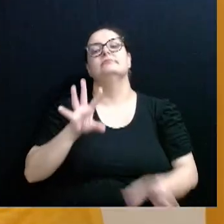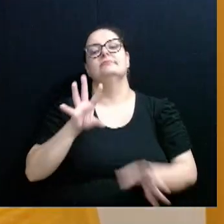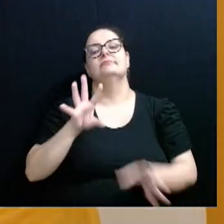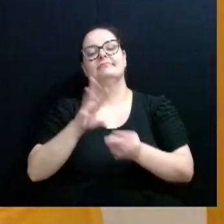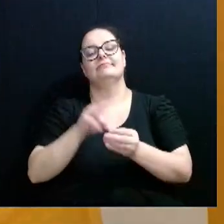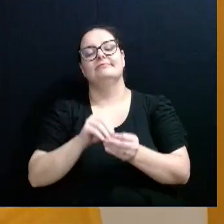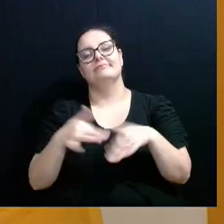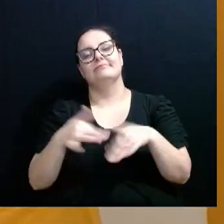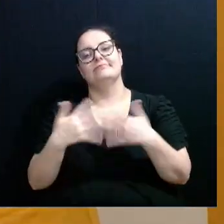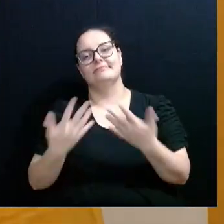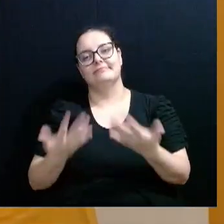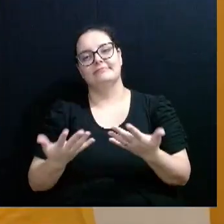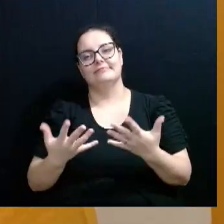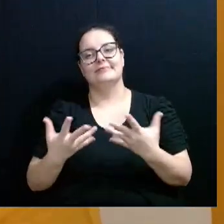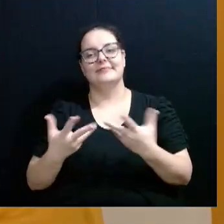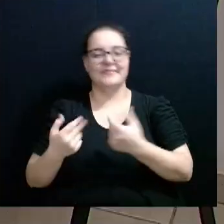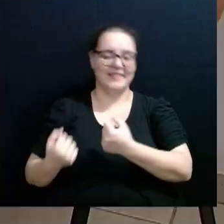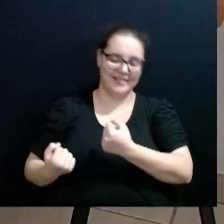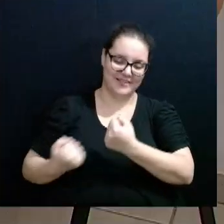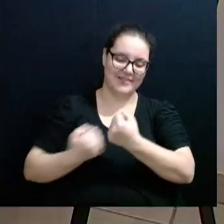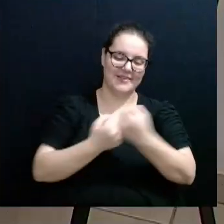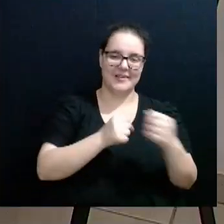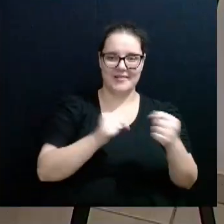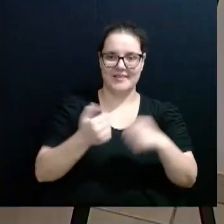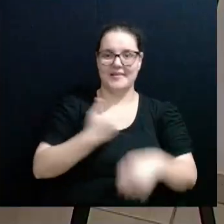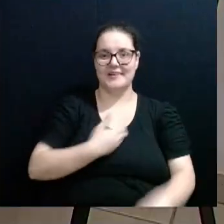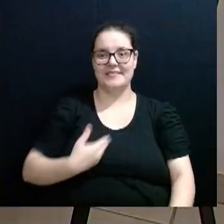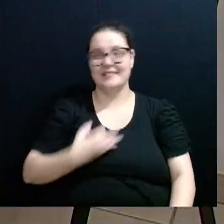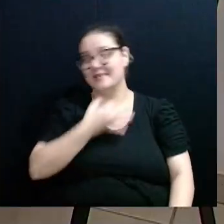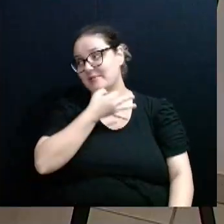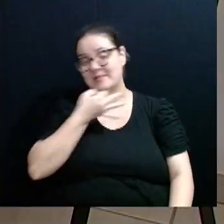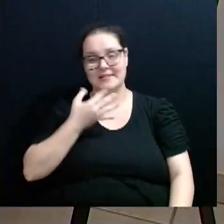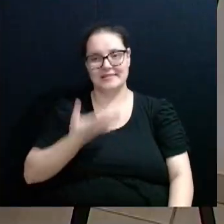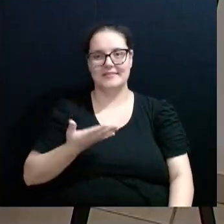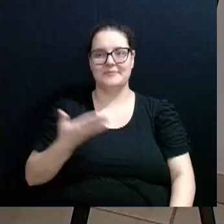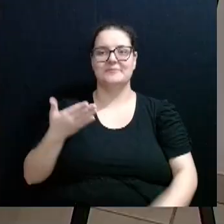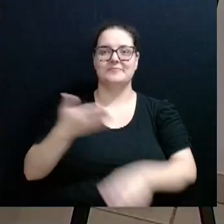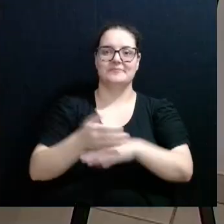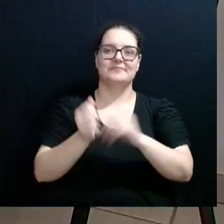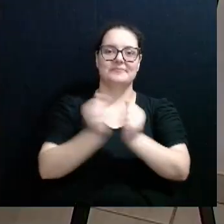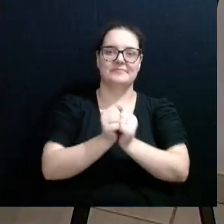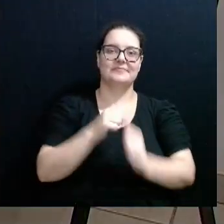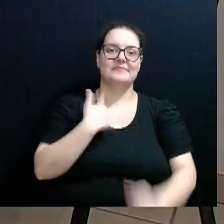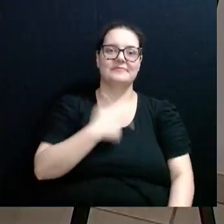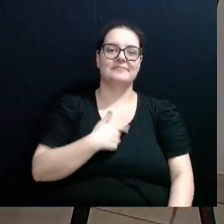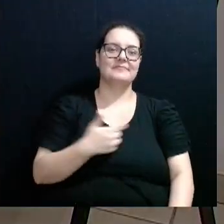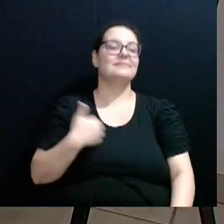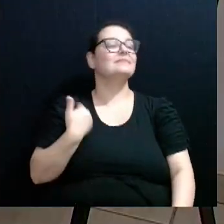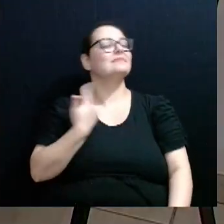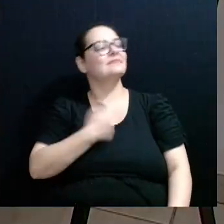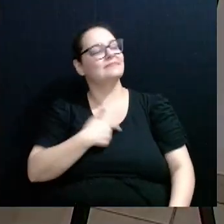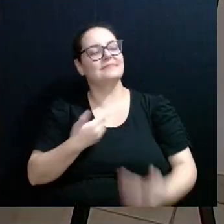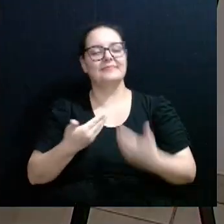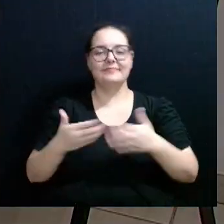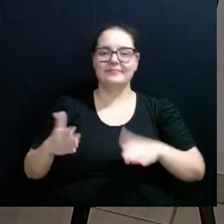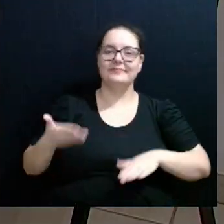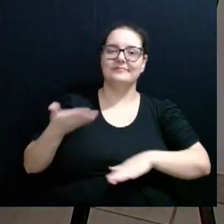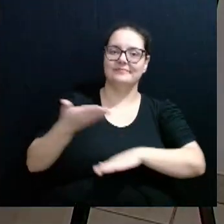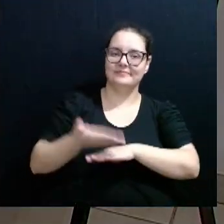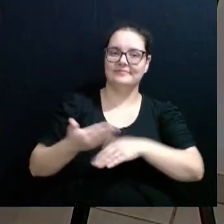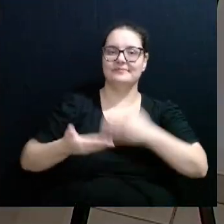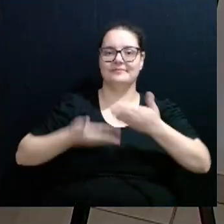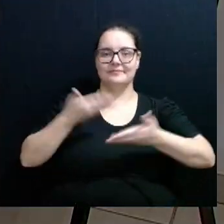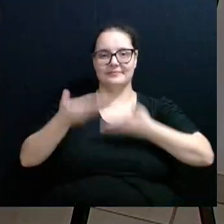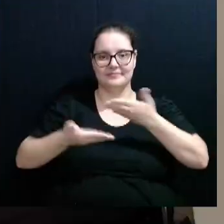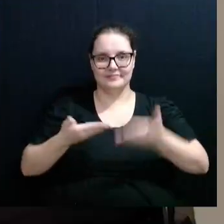todo o apoio do poder público participando junto com a gente. E a gente já se coloca aqui à disposição para contar esse outro capítulo quando